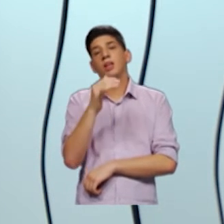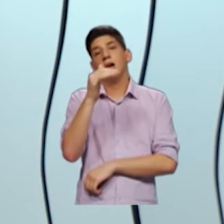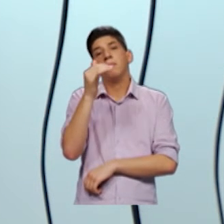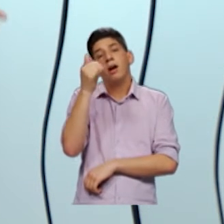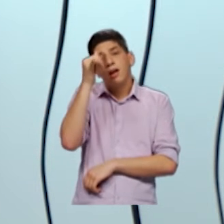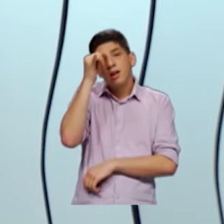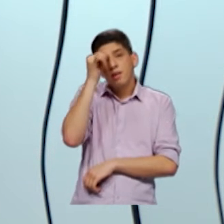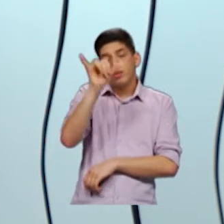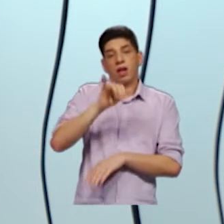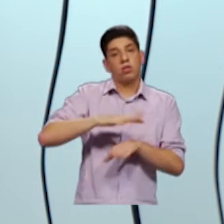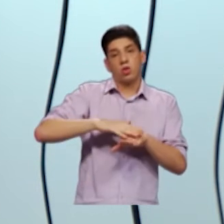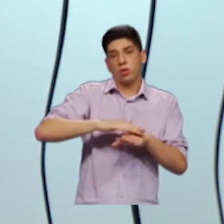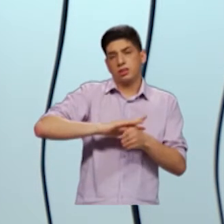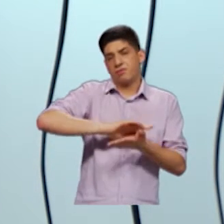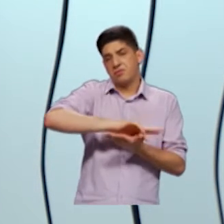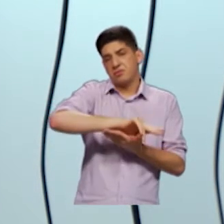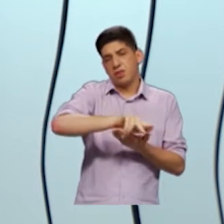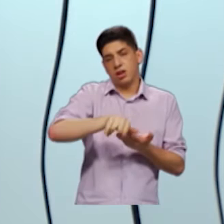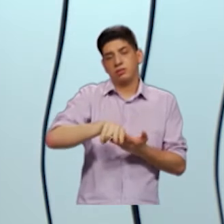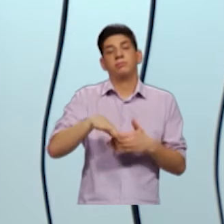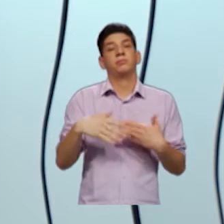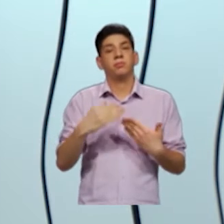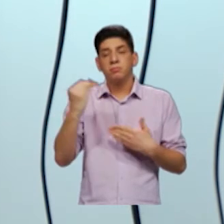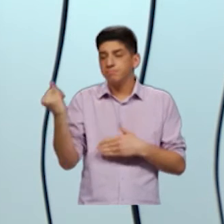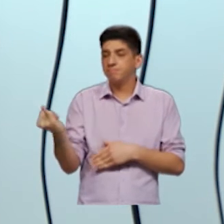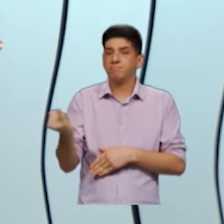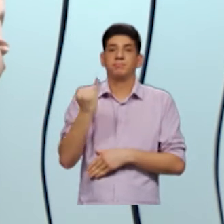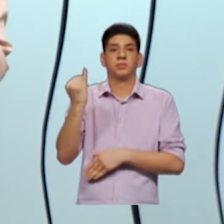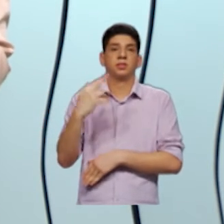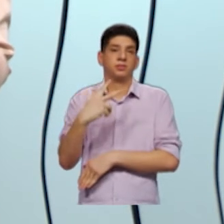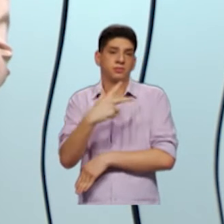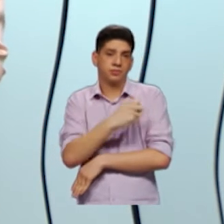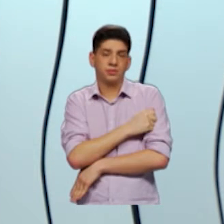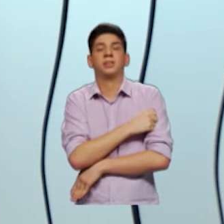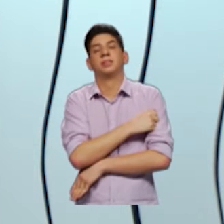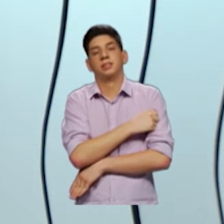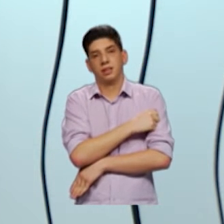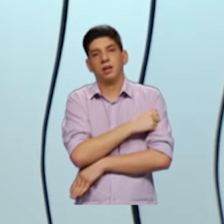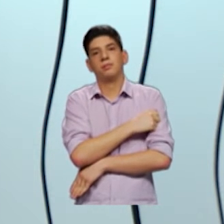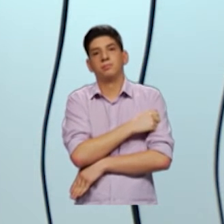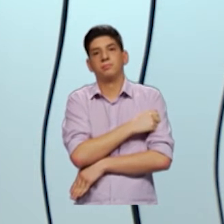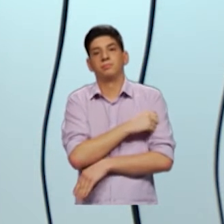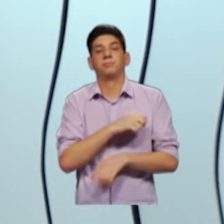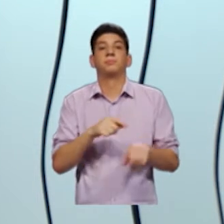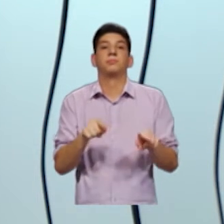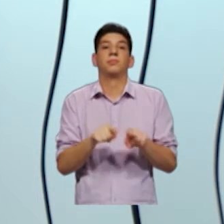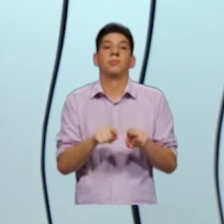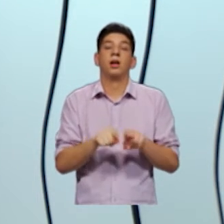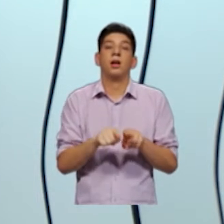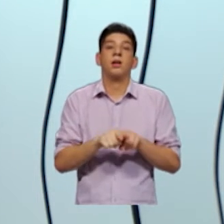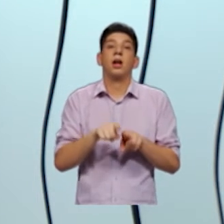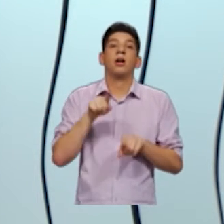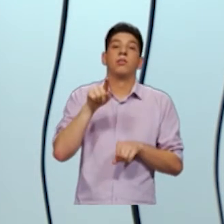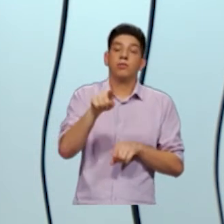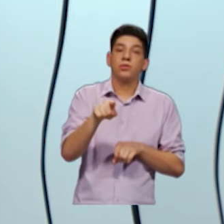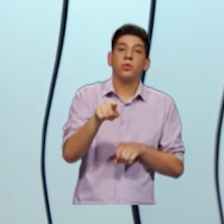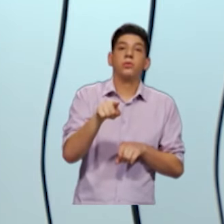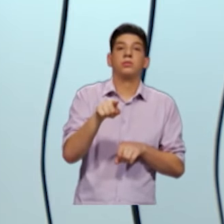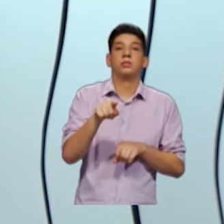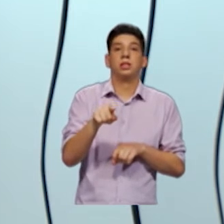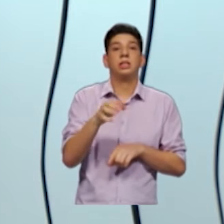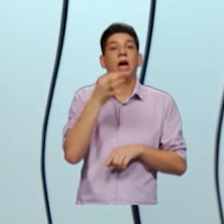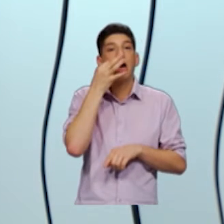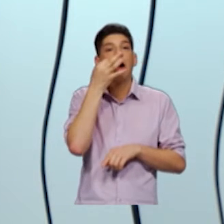uma série de doenças. Então, é necessário a vacinação, é necessário que você esteja